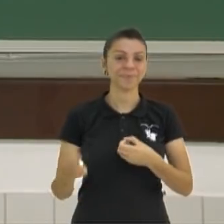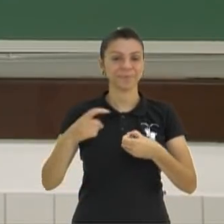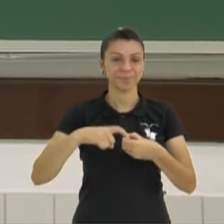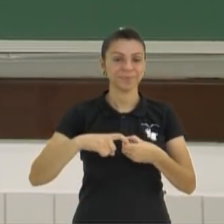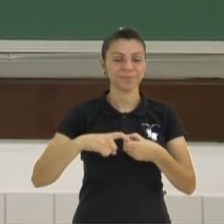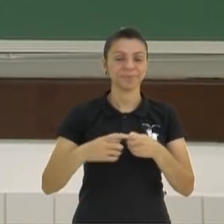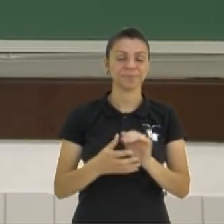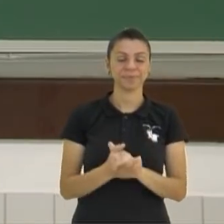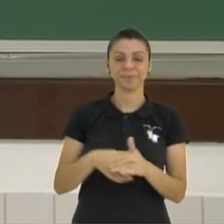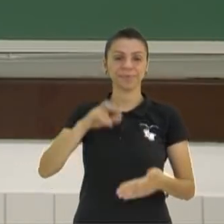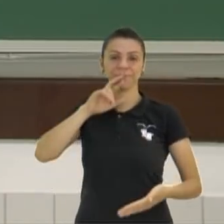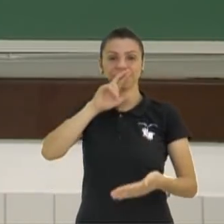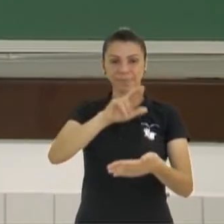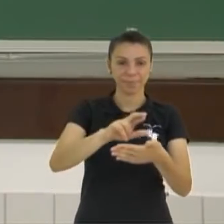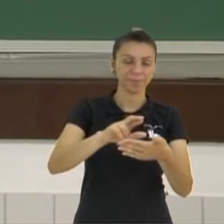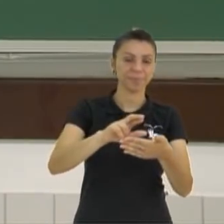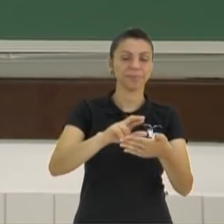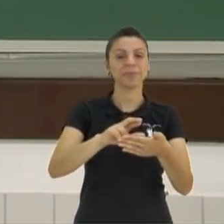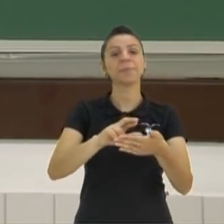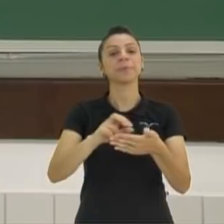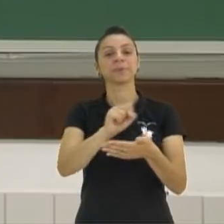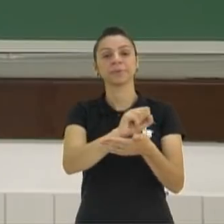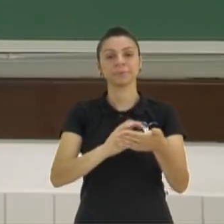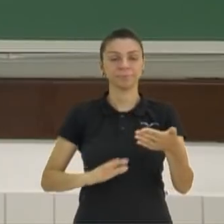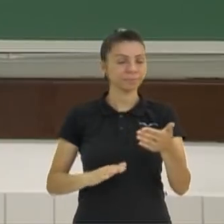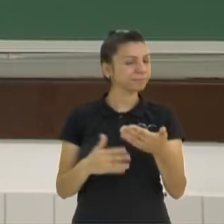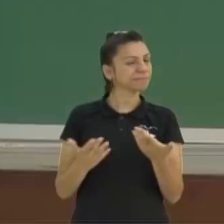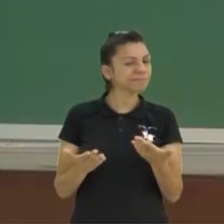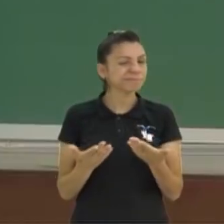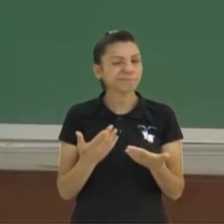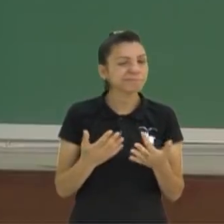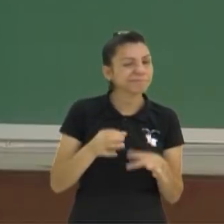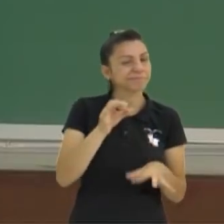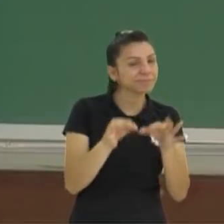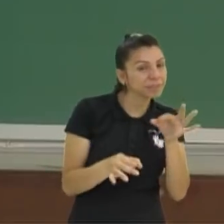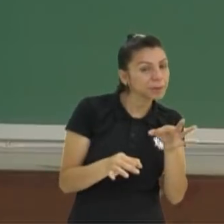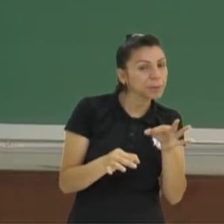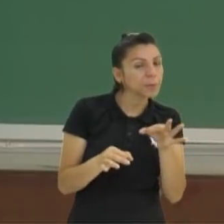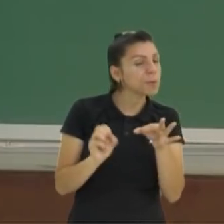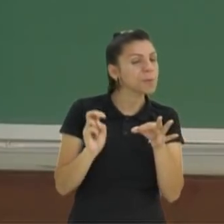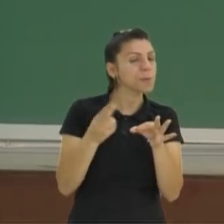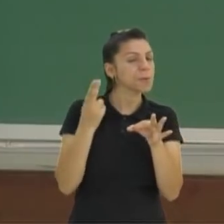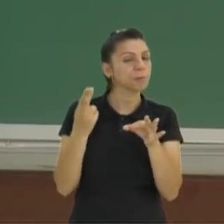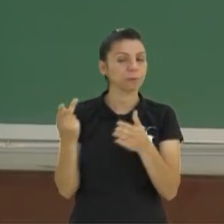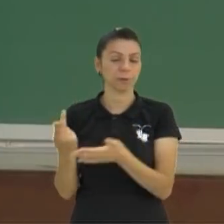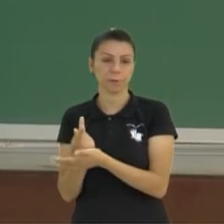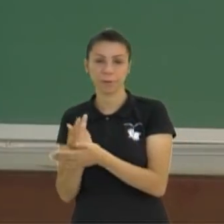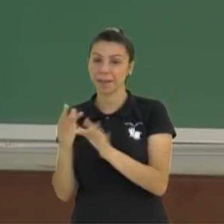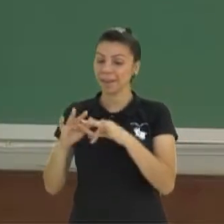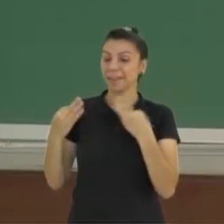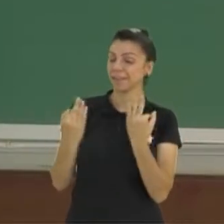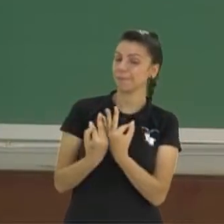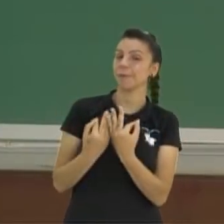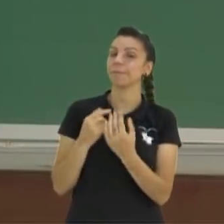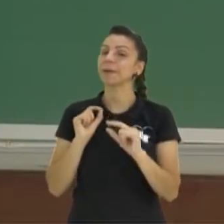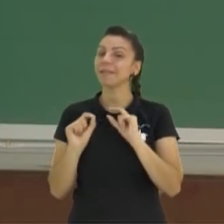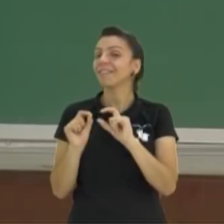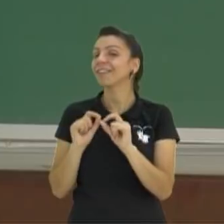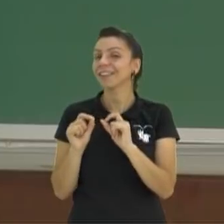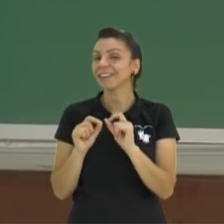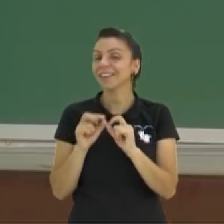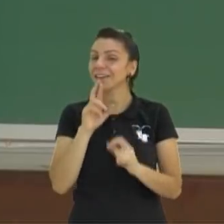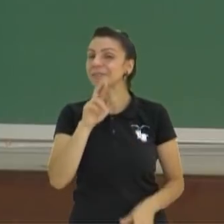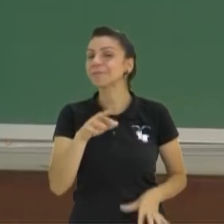Voltamos resolvendo o nosso quiz. Será que você acertou? E aí na família, quem será que vai ganhar? Estão preparados